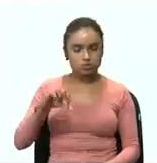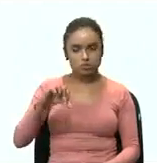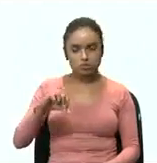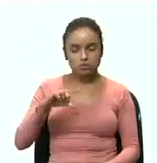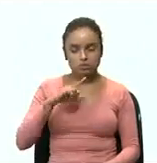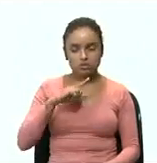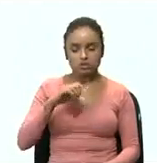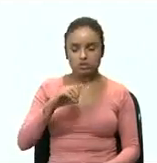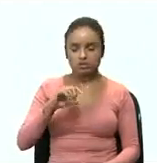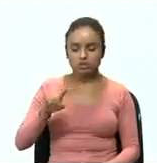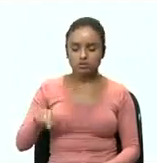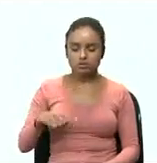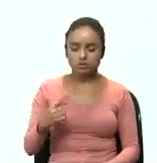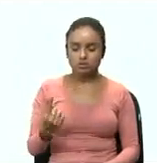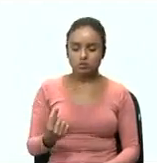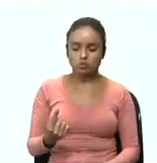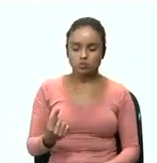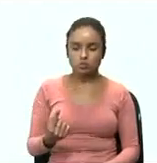0,1.